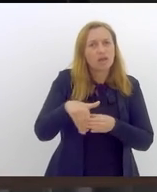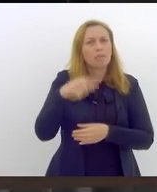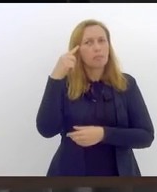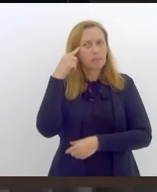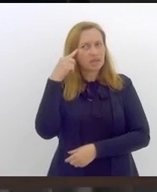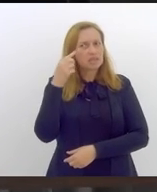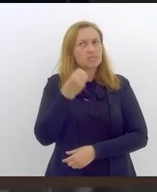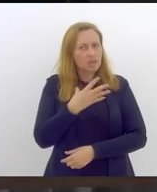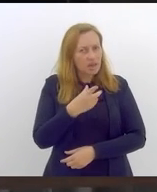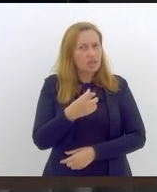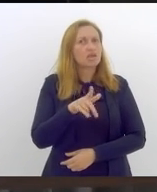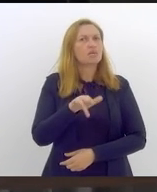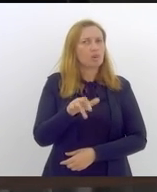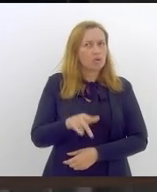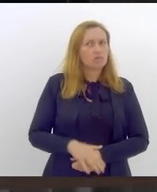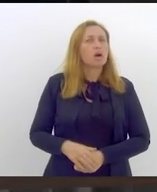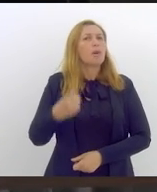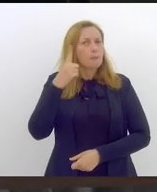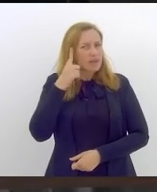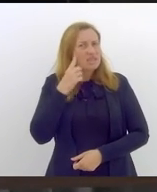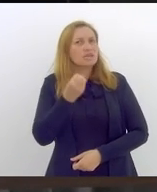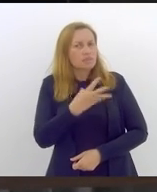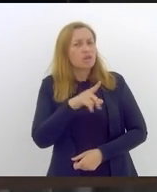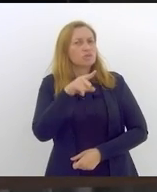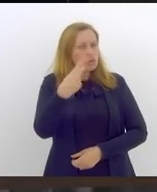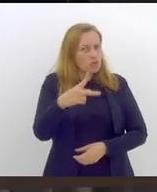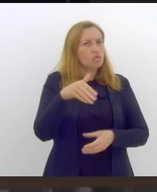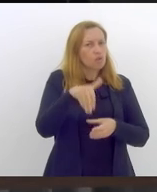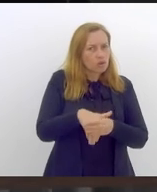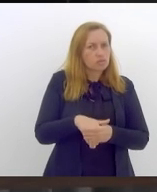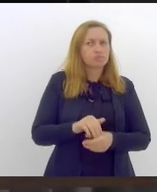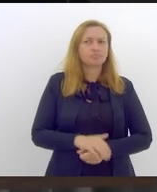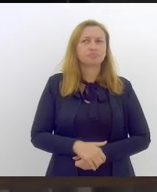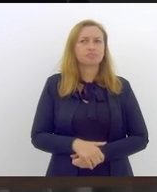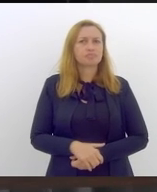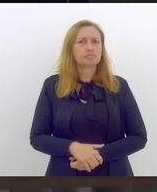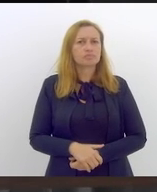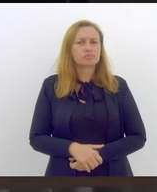irmão Pense bem no seu voto